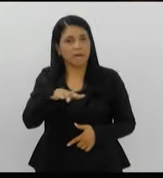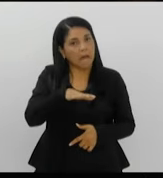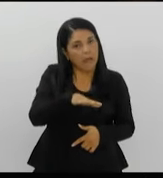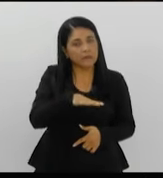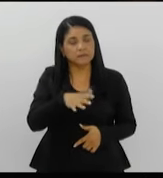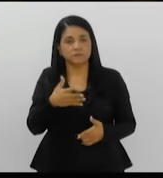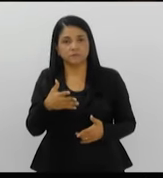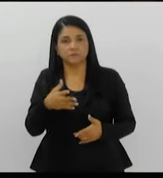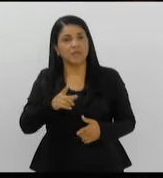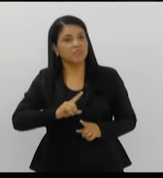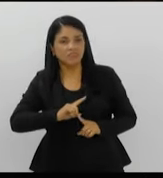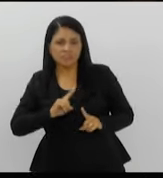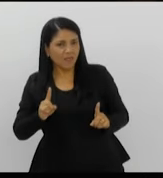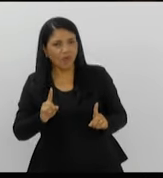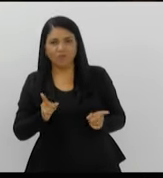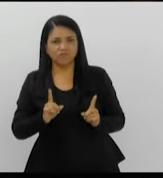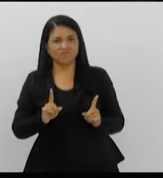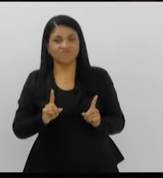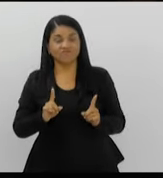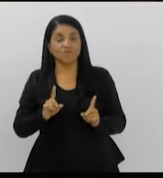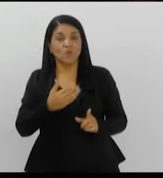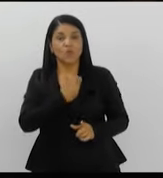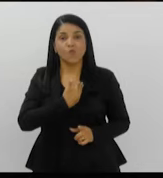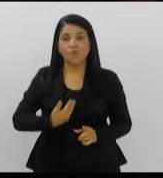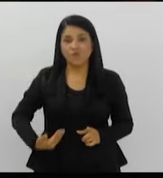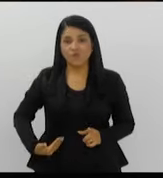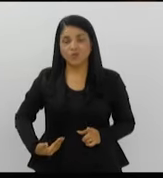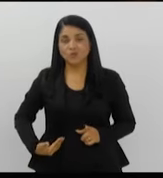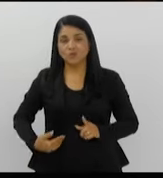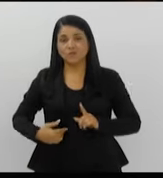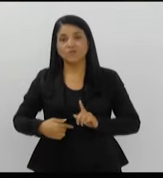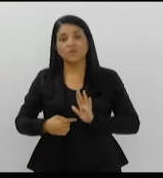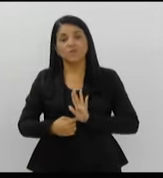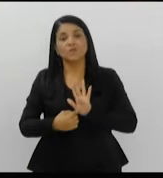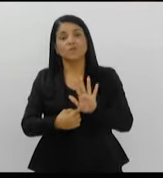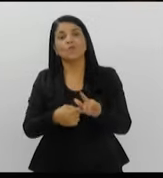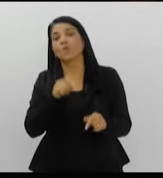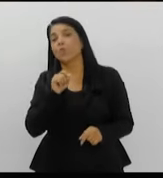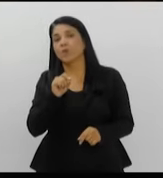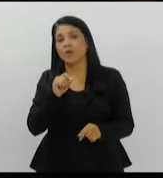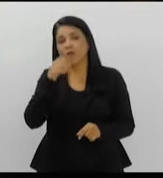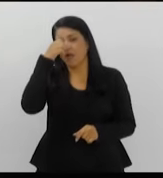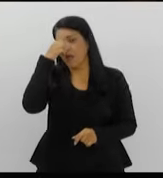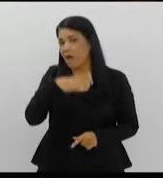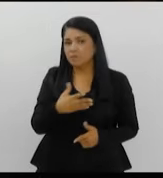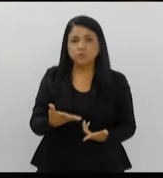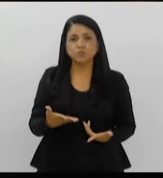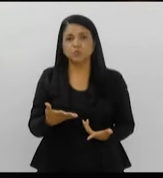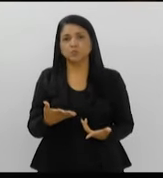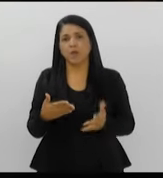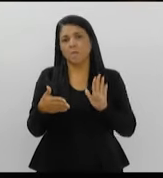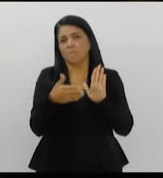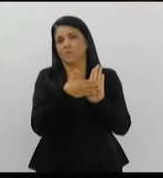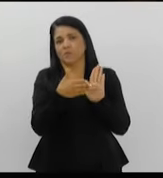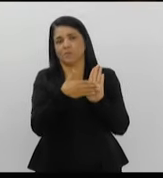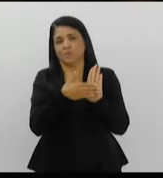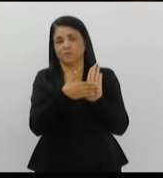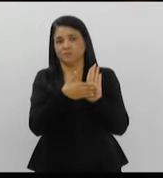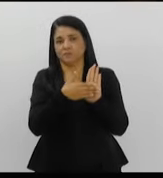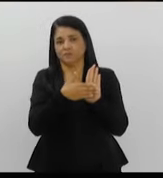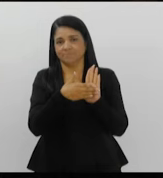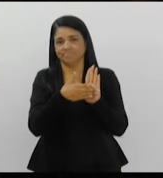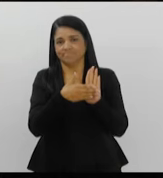Não, o governo simplesmente sinaliza com a absurda, estapafúrdia proposta,